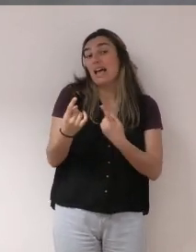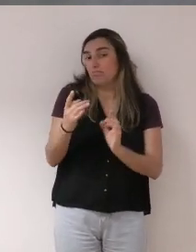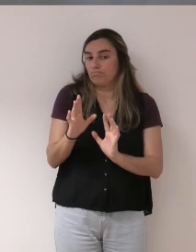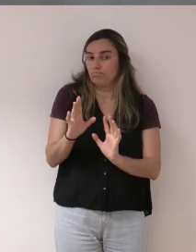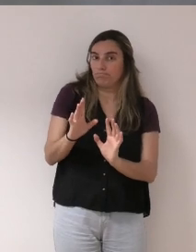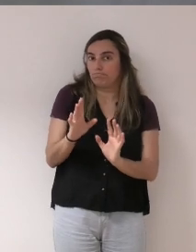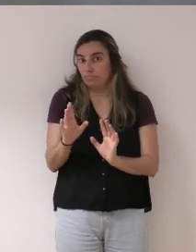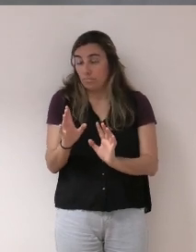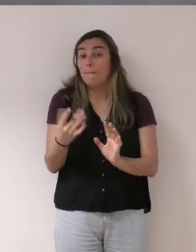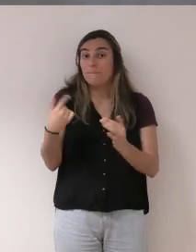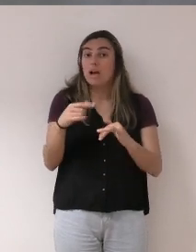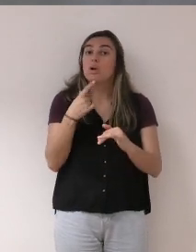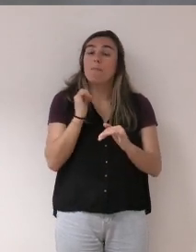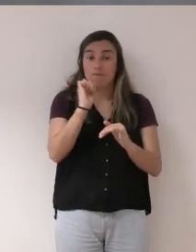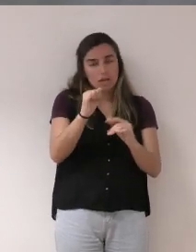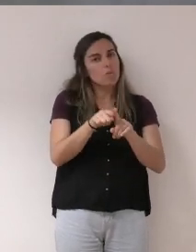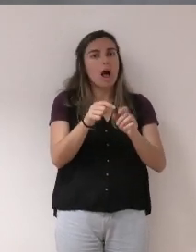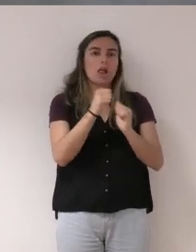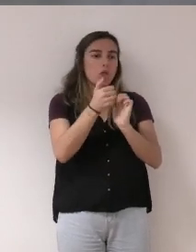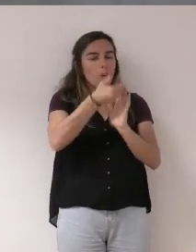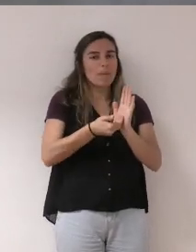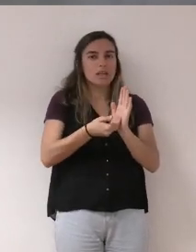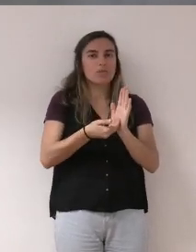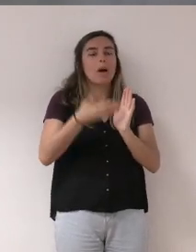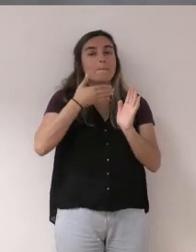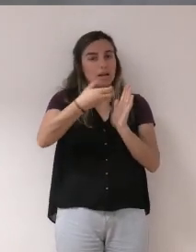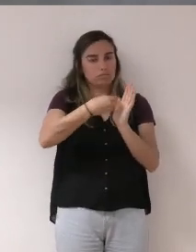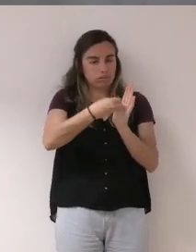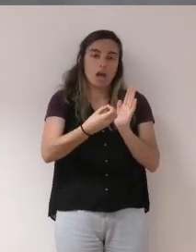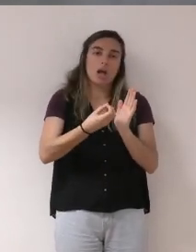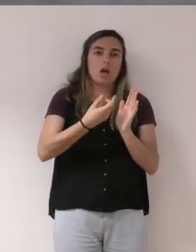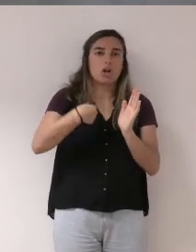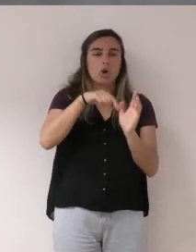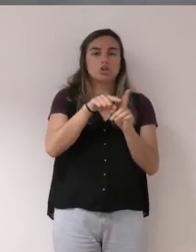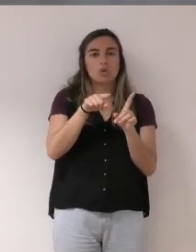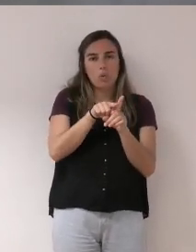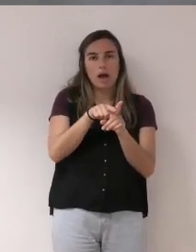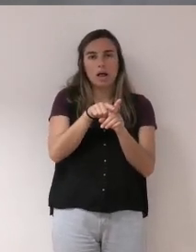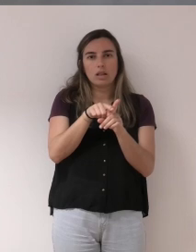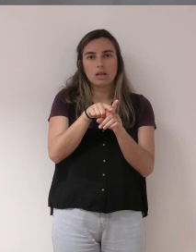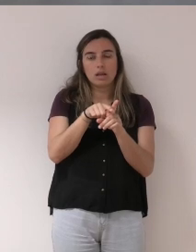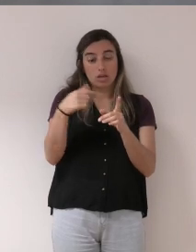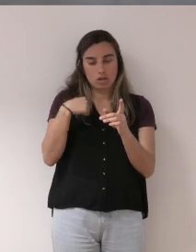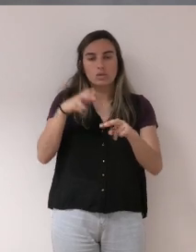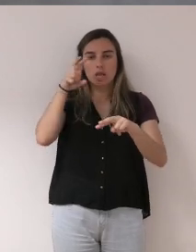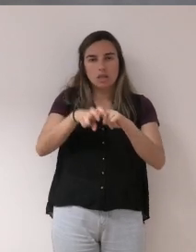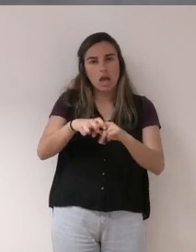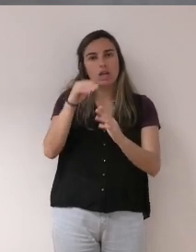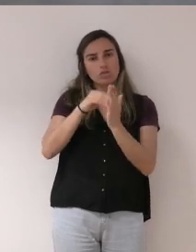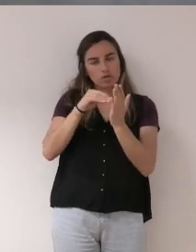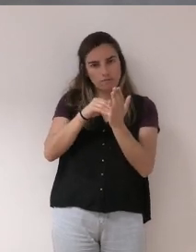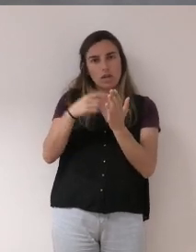Ora bem, chama-se de facto documento em branco. Curiosamente, se vamos ao processo criativo, quando eu me sentei a escrever, eu escrevi